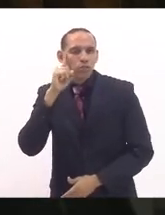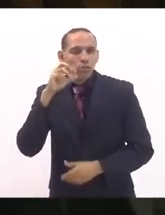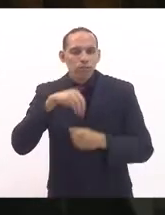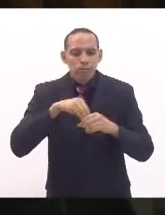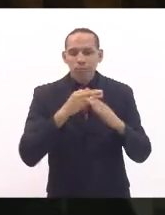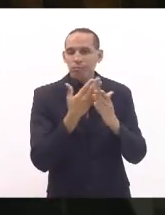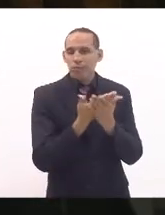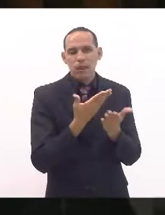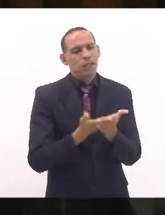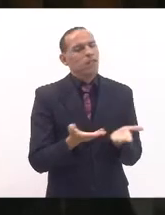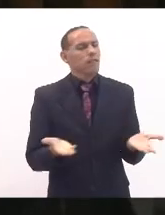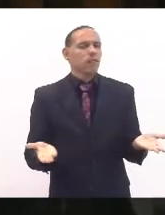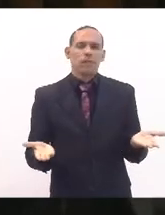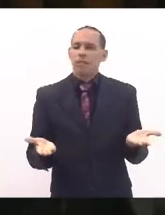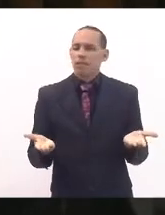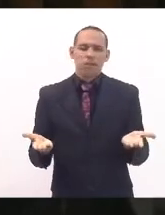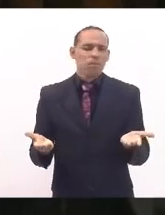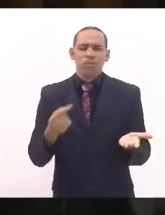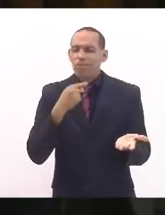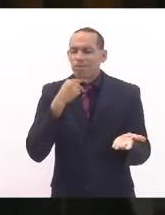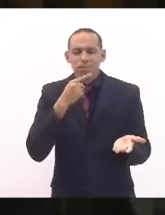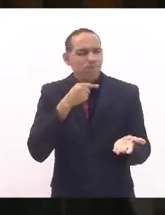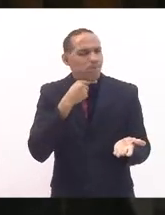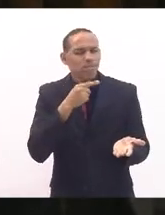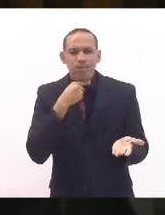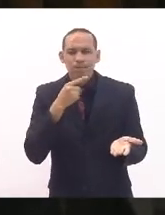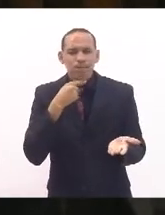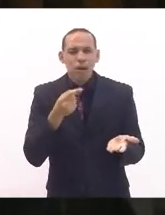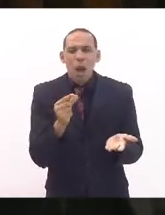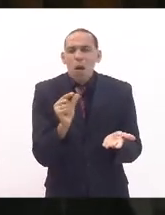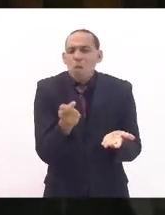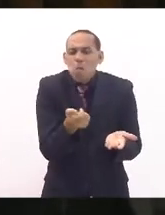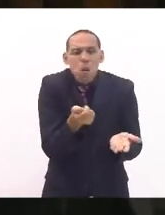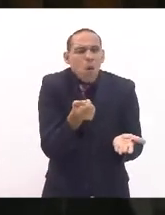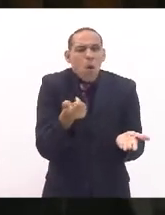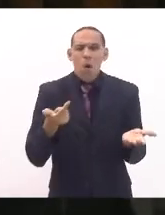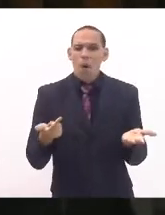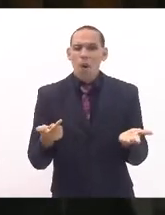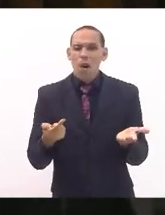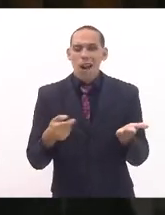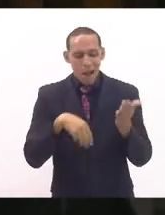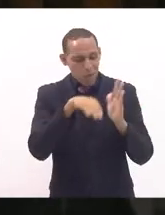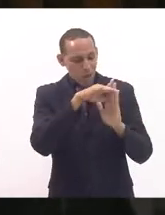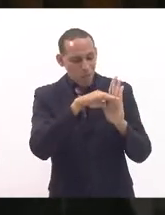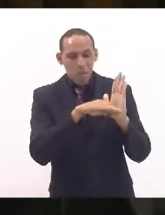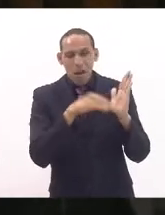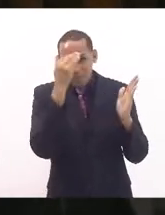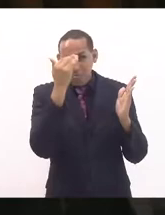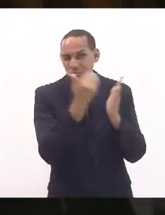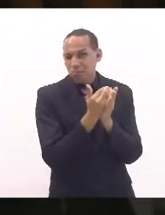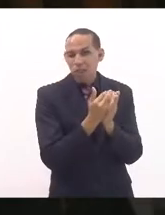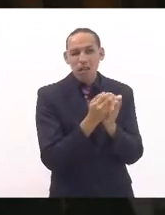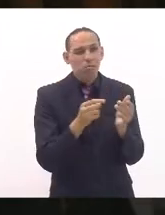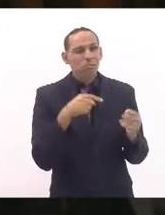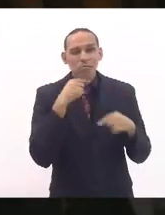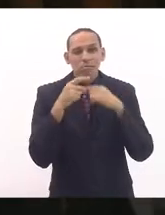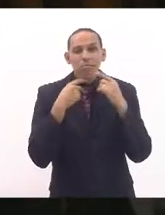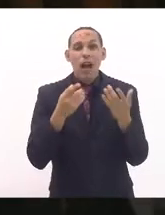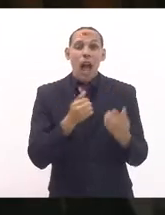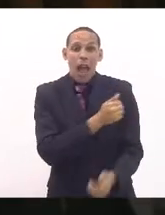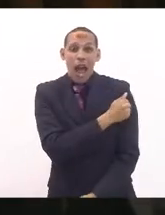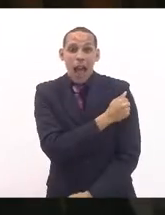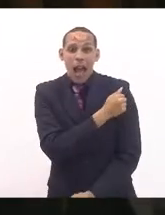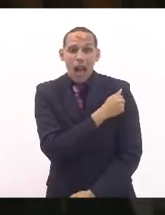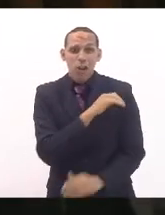É um valor que, evidentemente, tem sido insuficiente, o cardápio não tem sido cumprido e muitos alunos estão deixando as